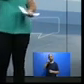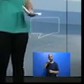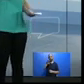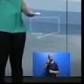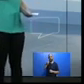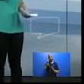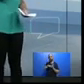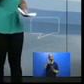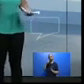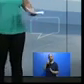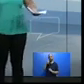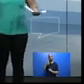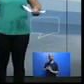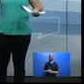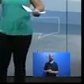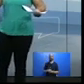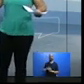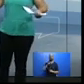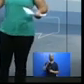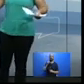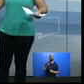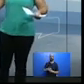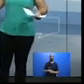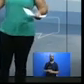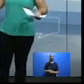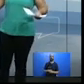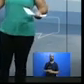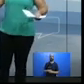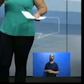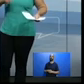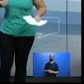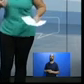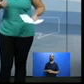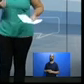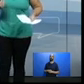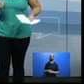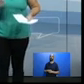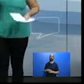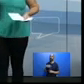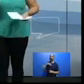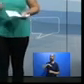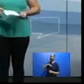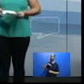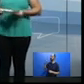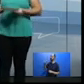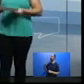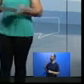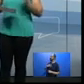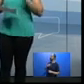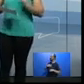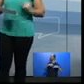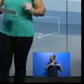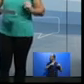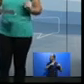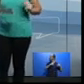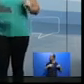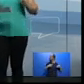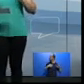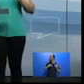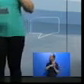rei, teus navios estão roubando minhas madeiras lá, que história é essa? As terras são minhas. E aí o rei Francisco fala o